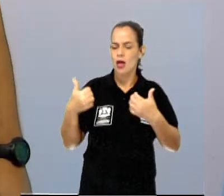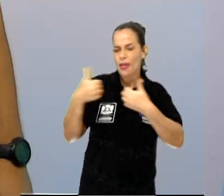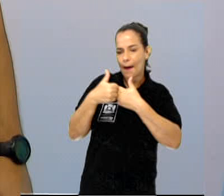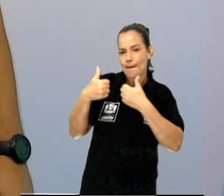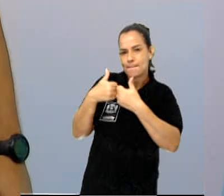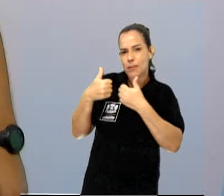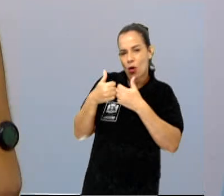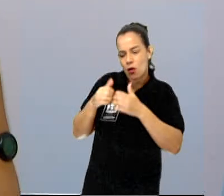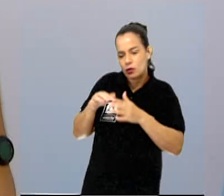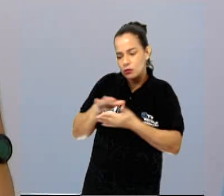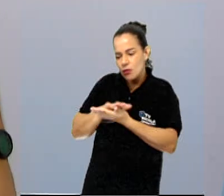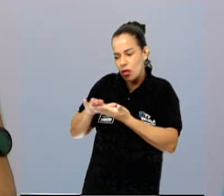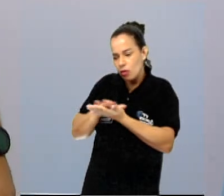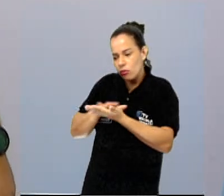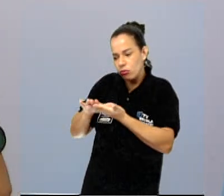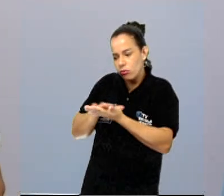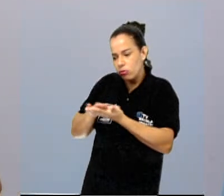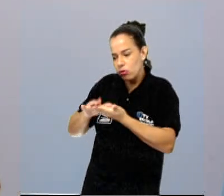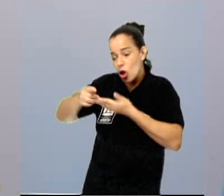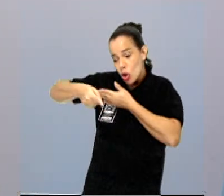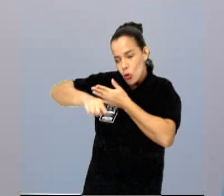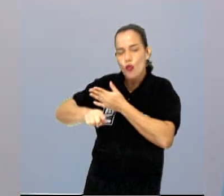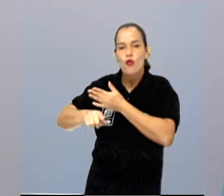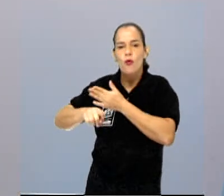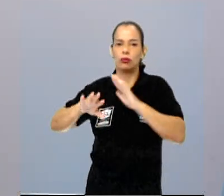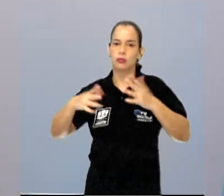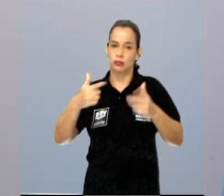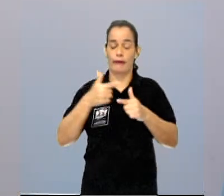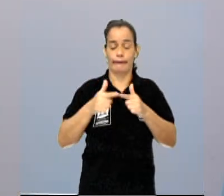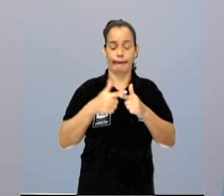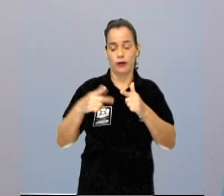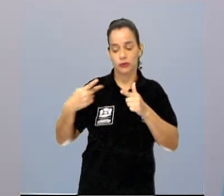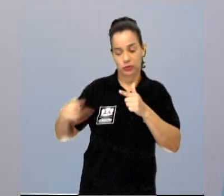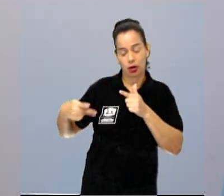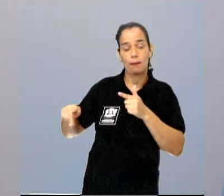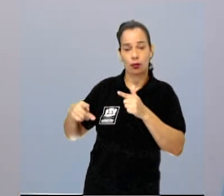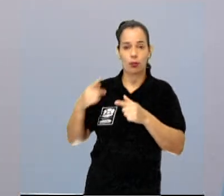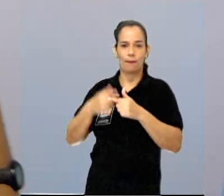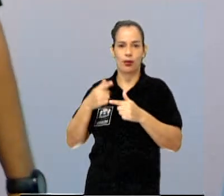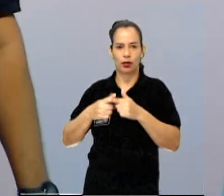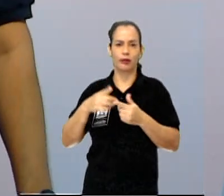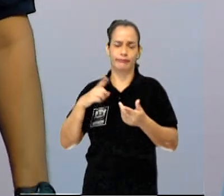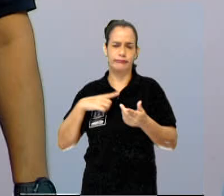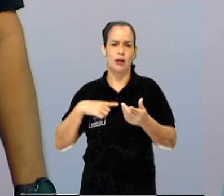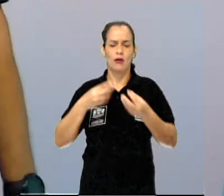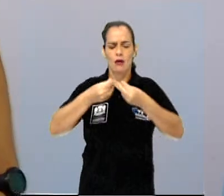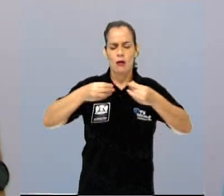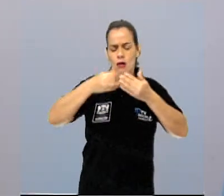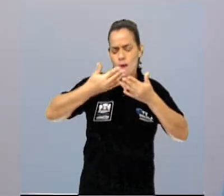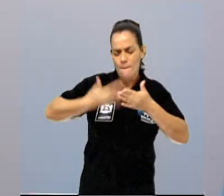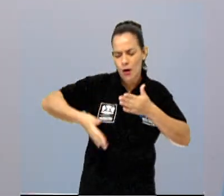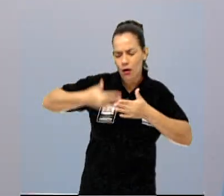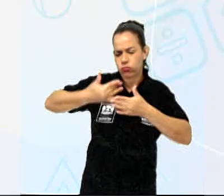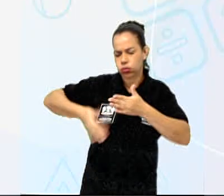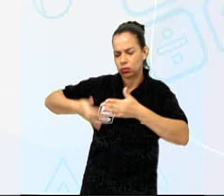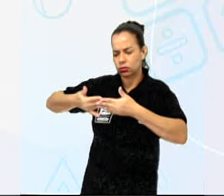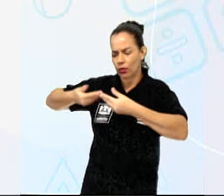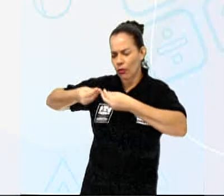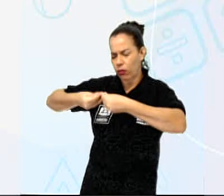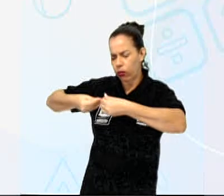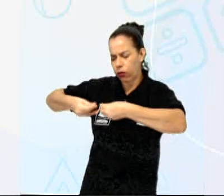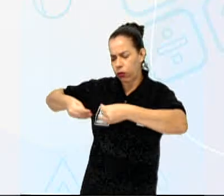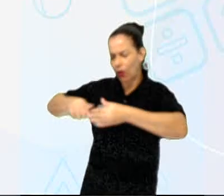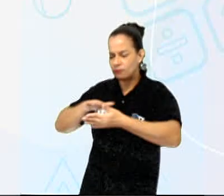ali do fundo, então isso é um problema pelos sedimentos que caíram ali da borda dos rios e deixam esse rio